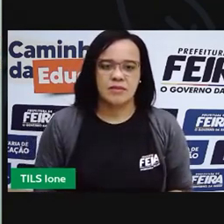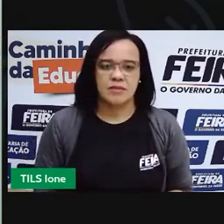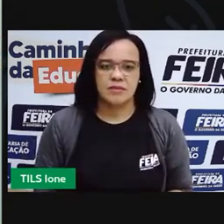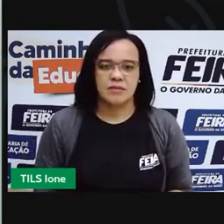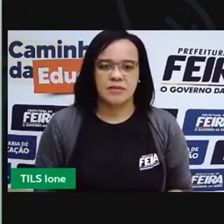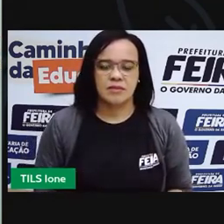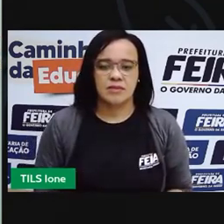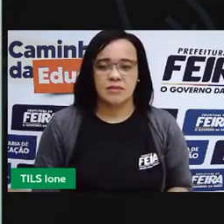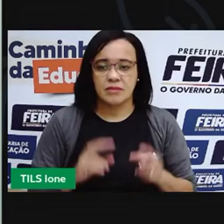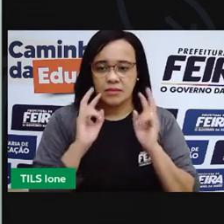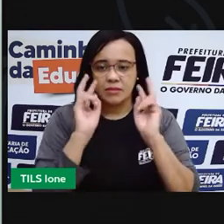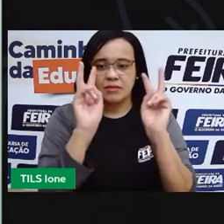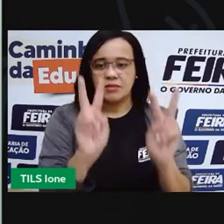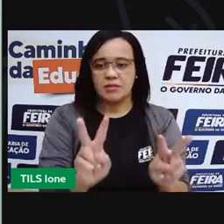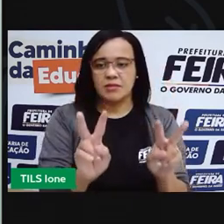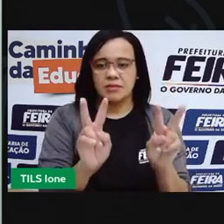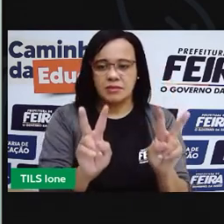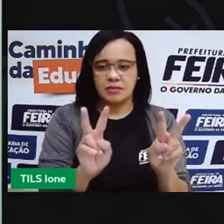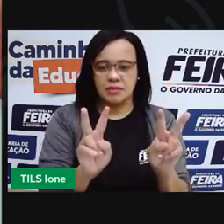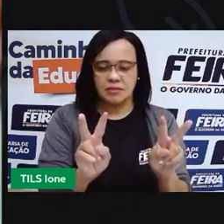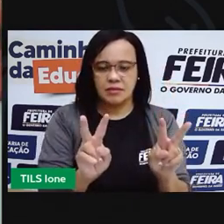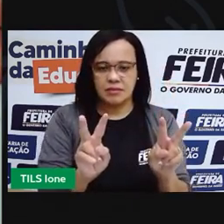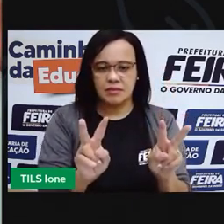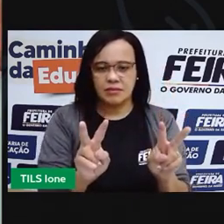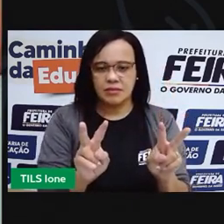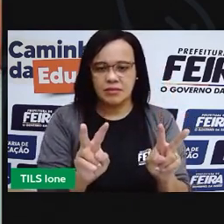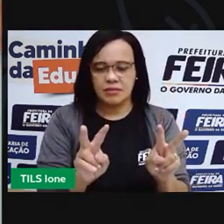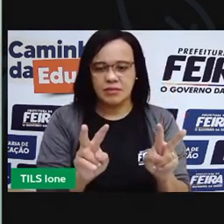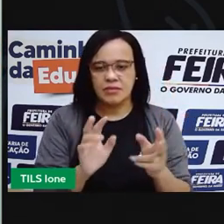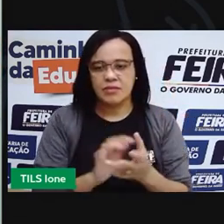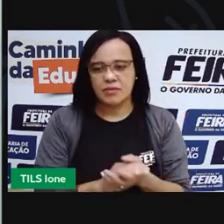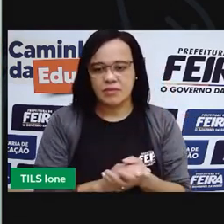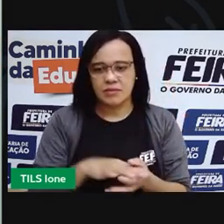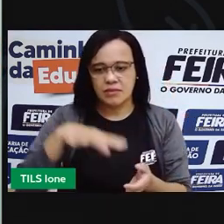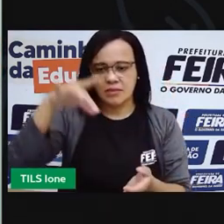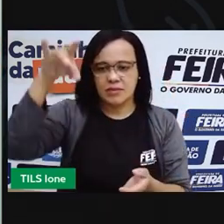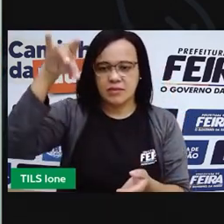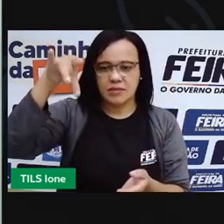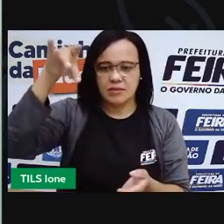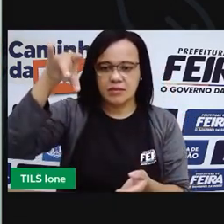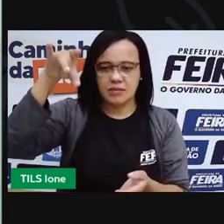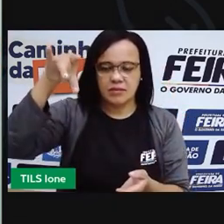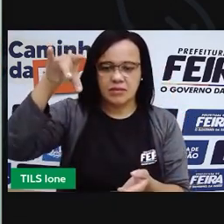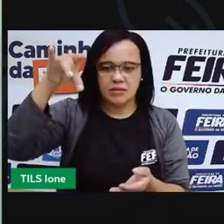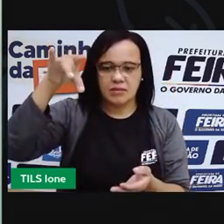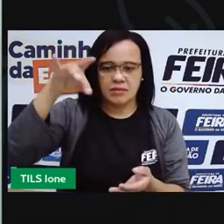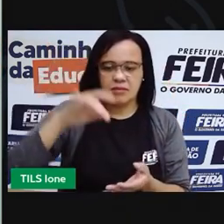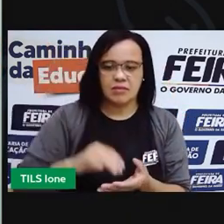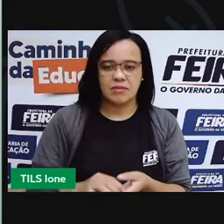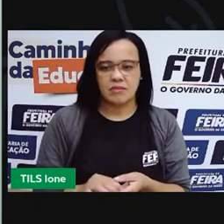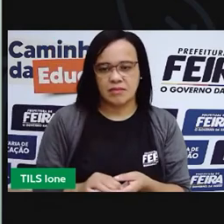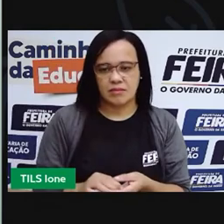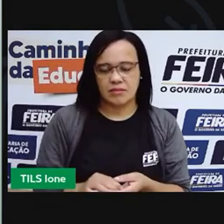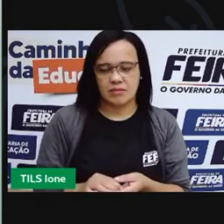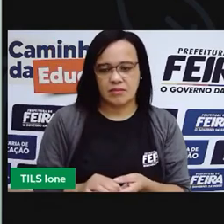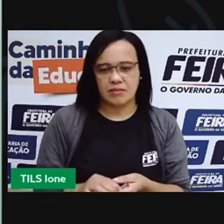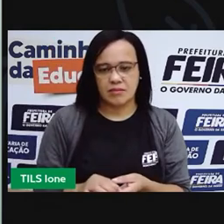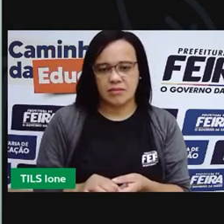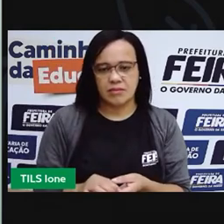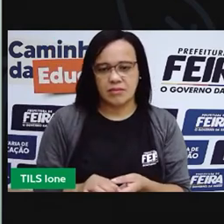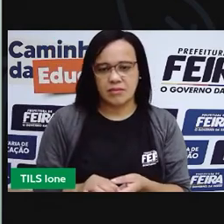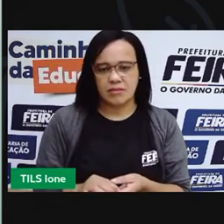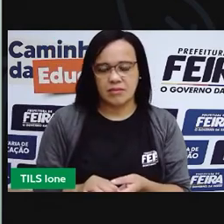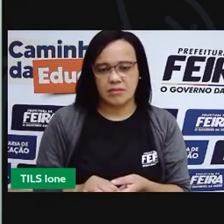você observa. E eu vou pegar essa ponta do lado esquerdo e